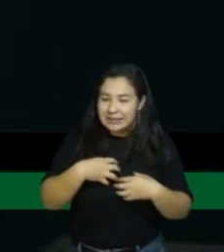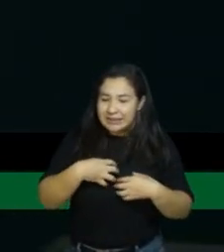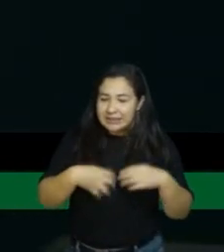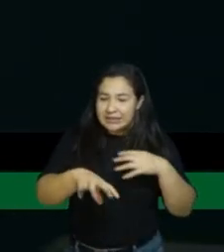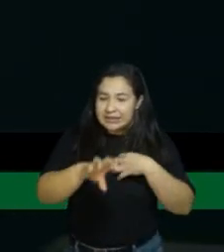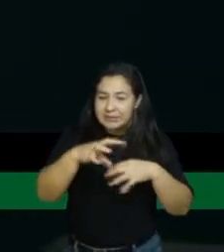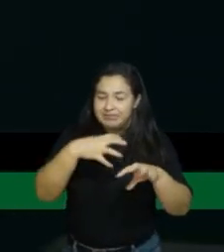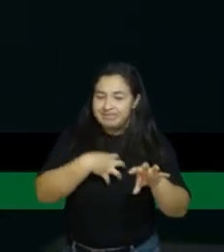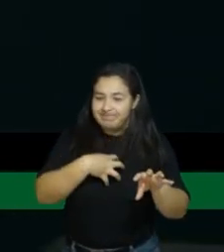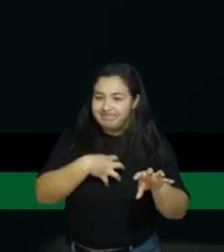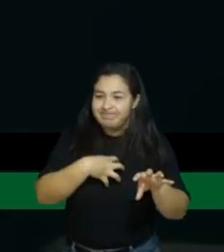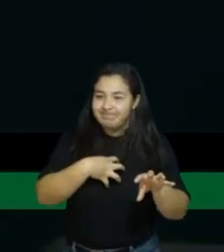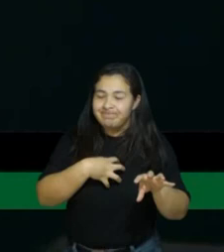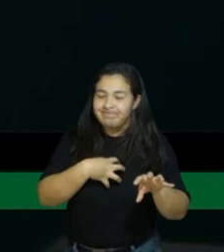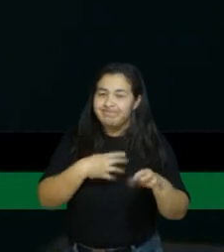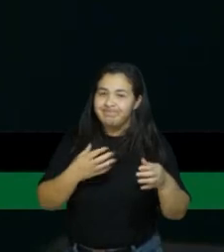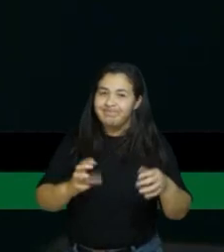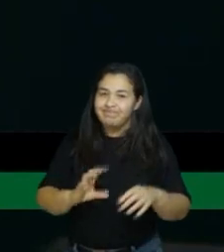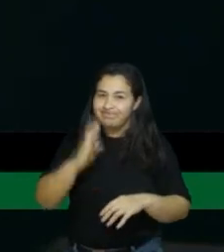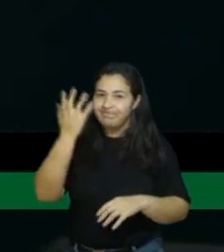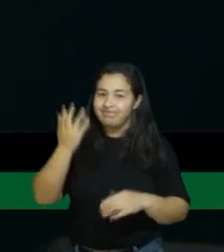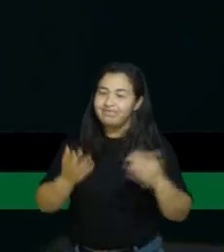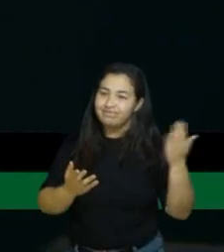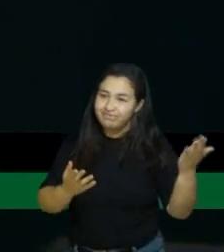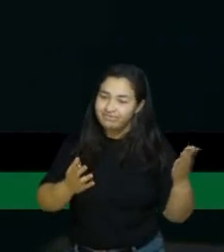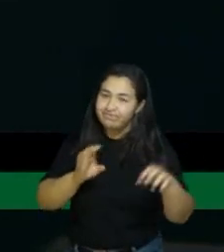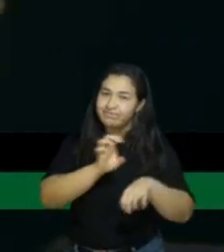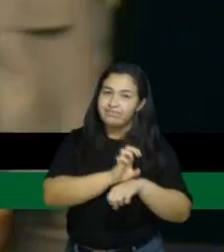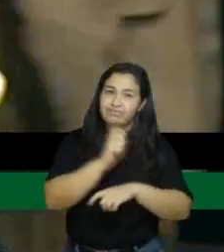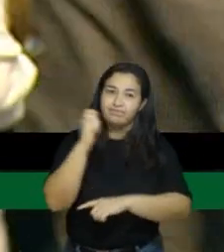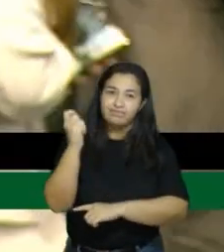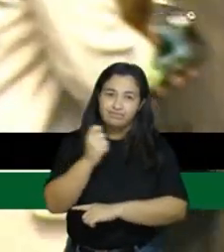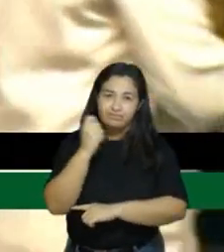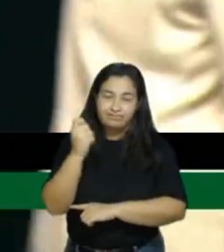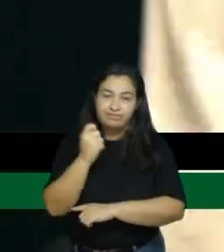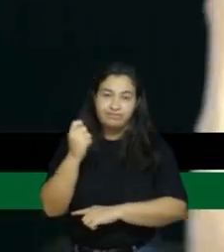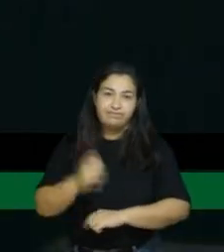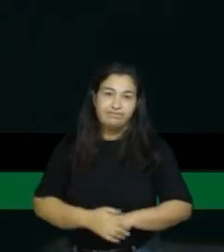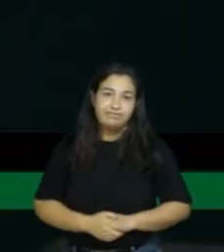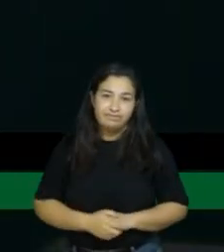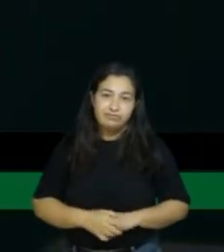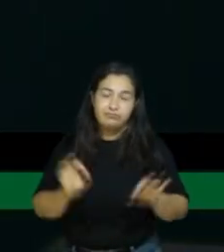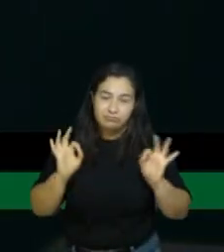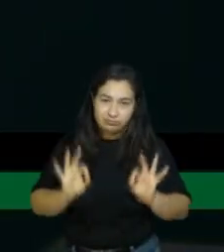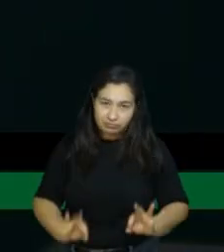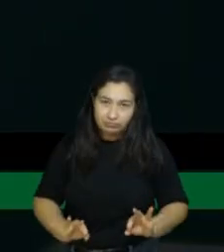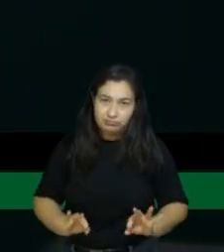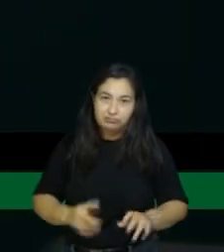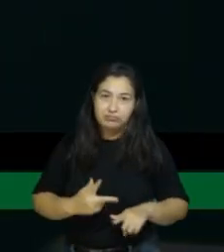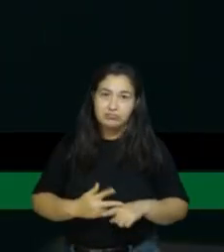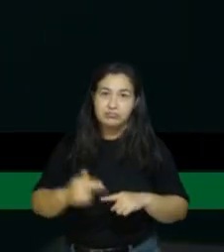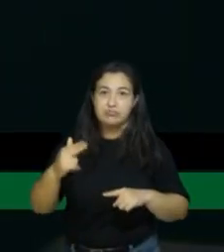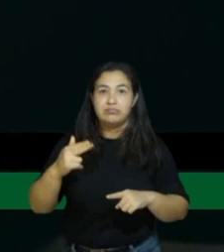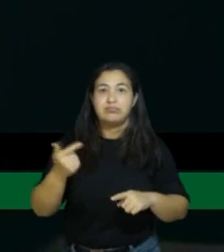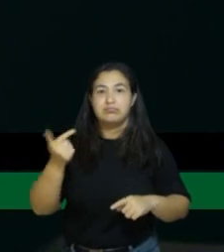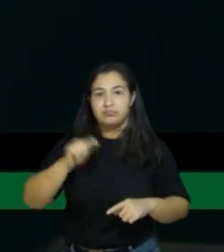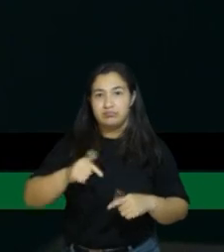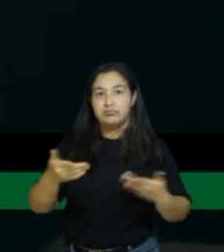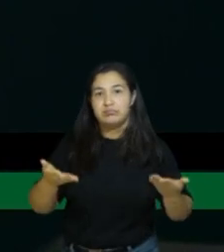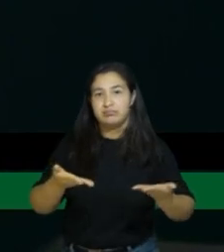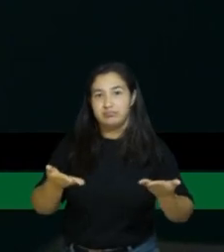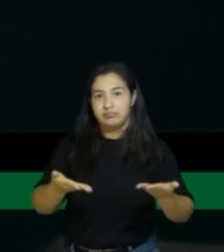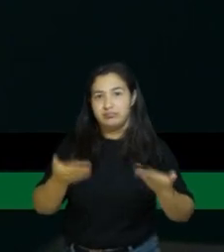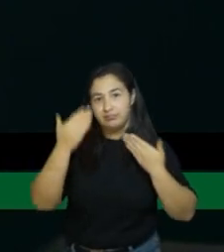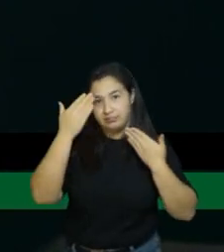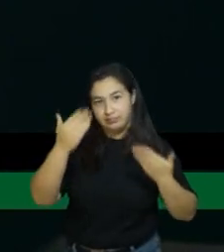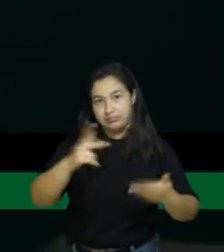solidarizado com esse estado Deputado Minoto e com certeza nós vamos conseguir vencer Maisa etapa agradecer